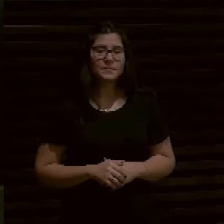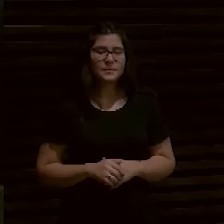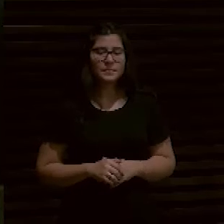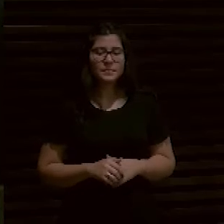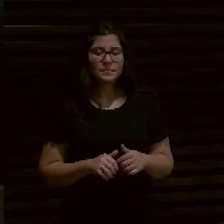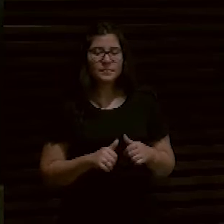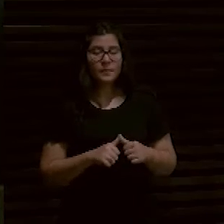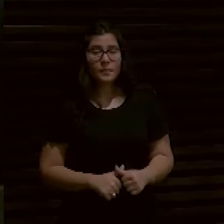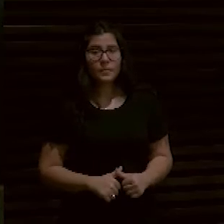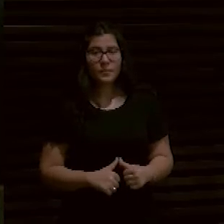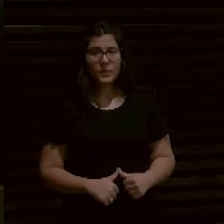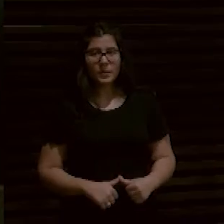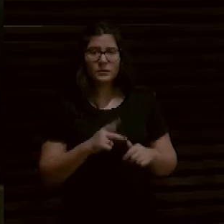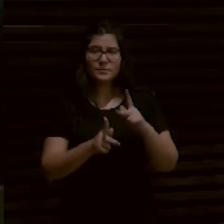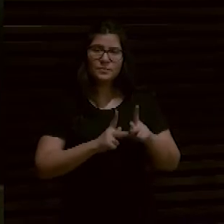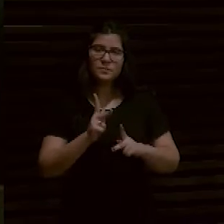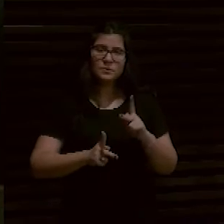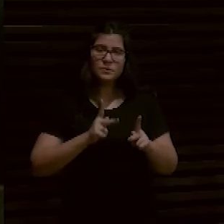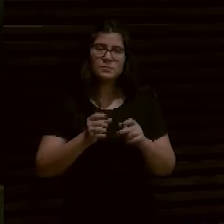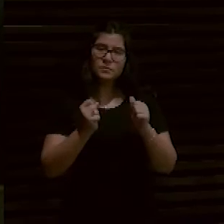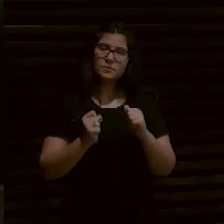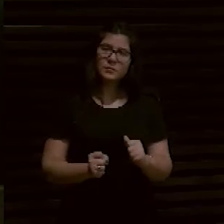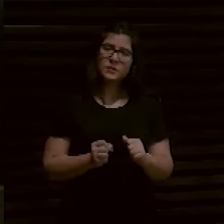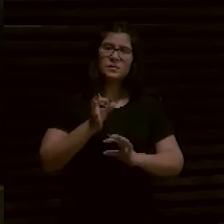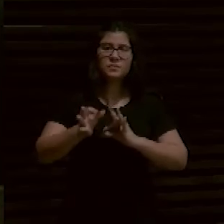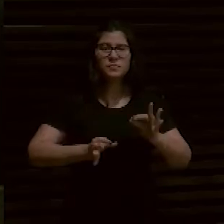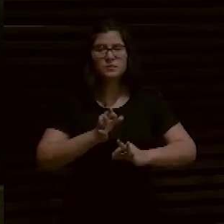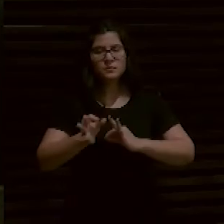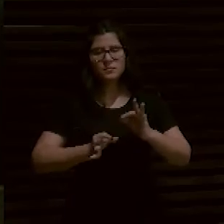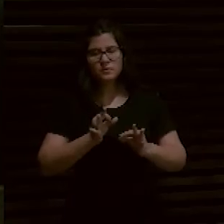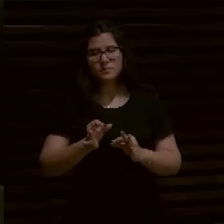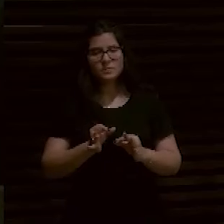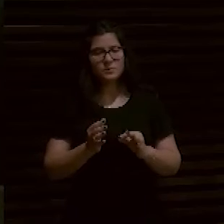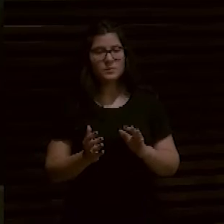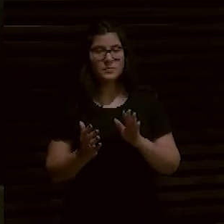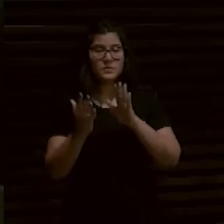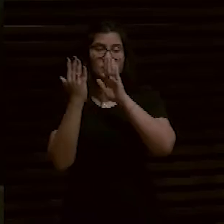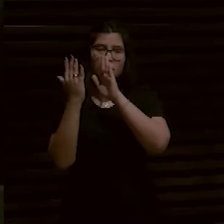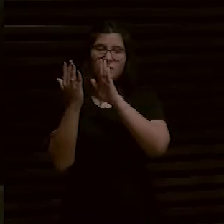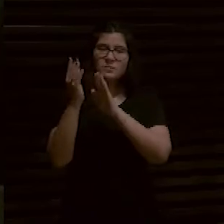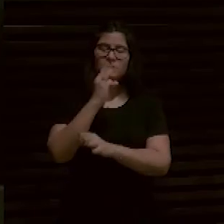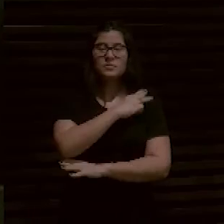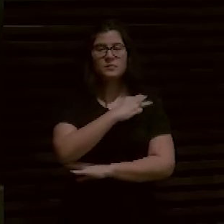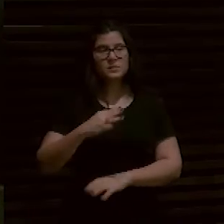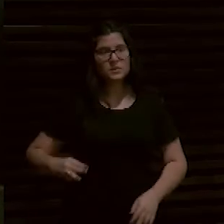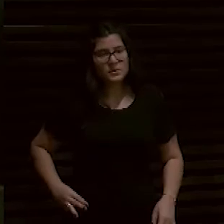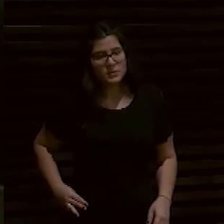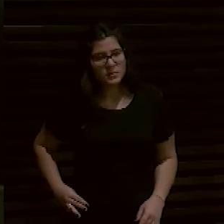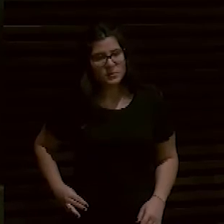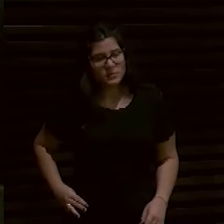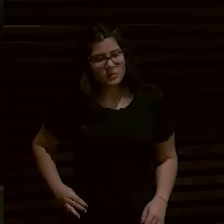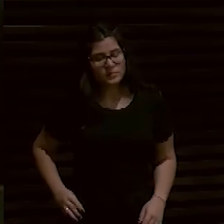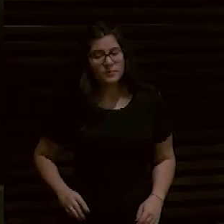desse povo era poder deparar-se com o Messias. Esse é o bem. Quando a gente vê